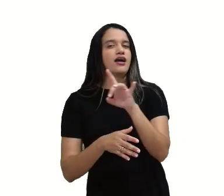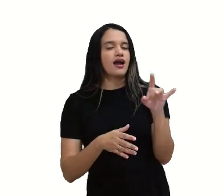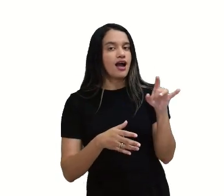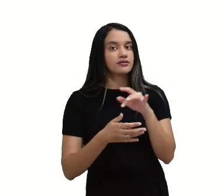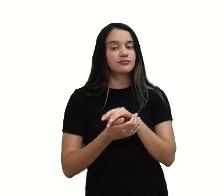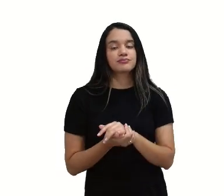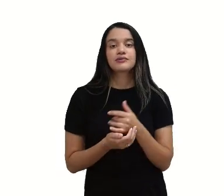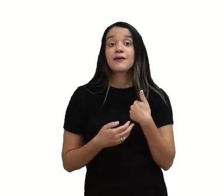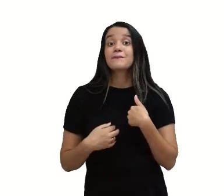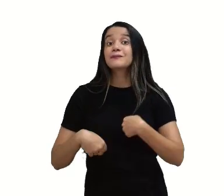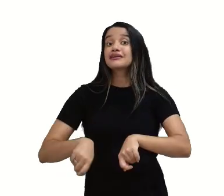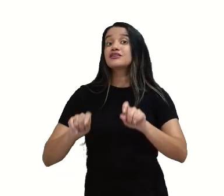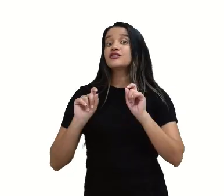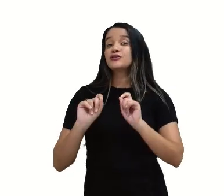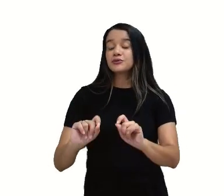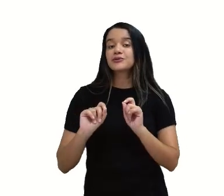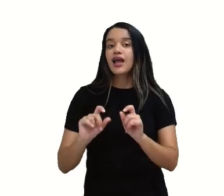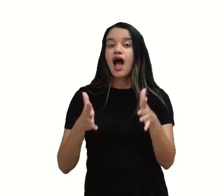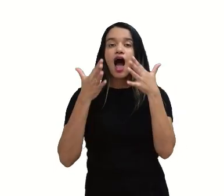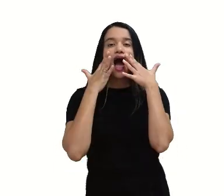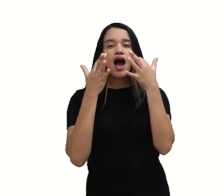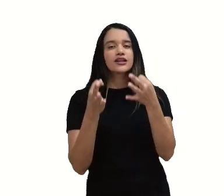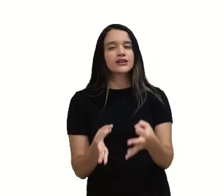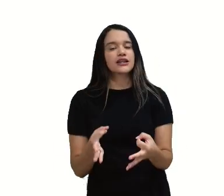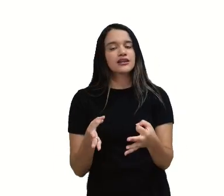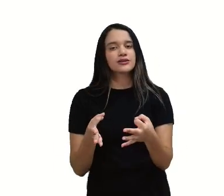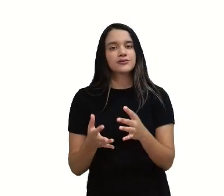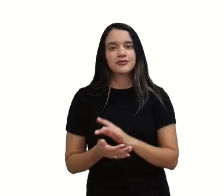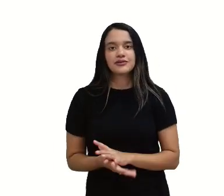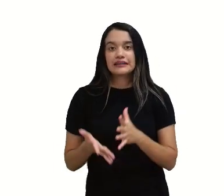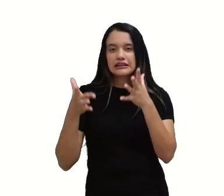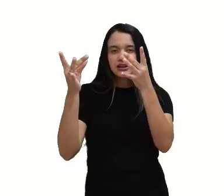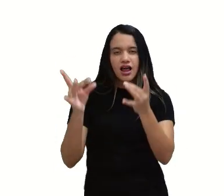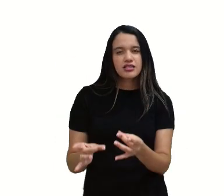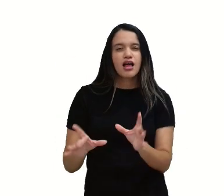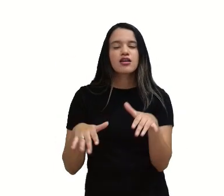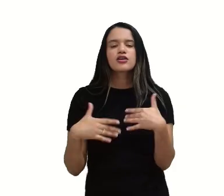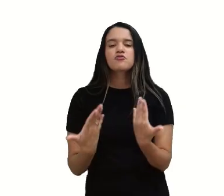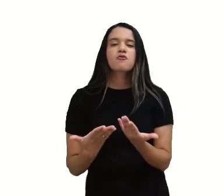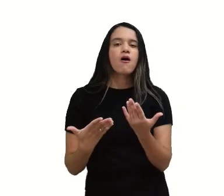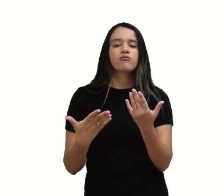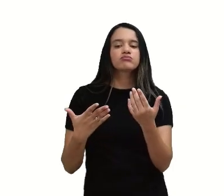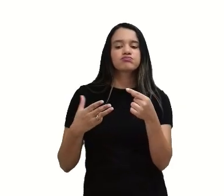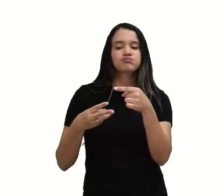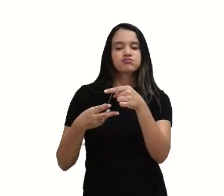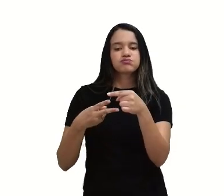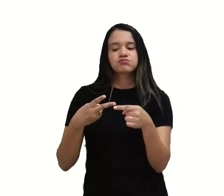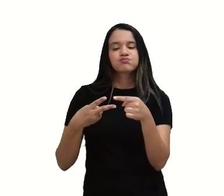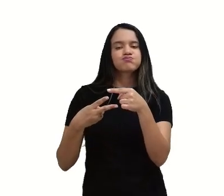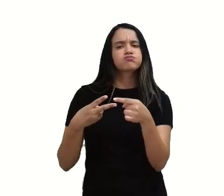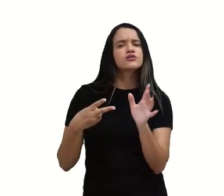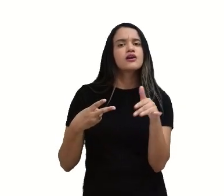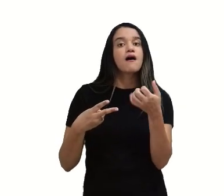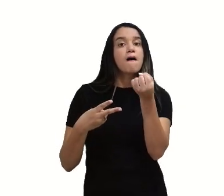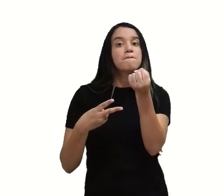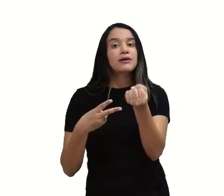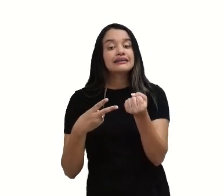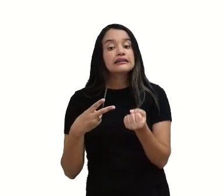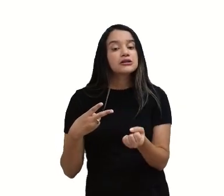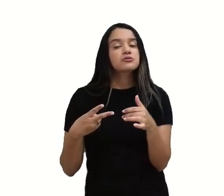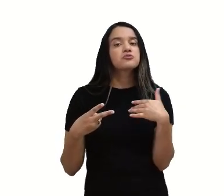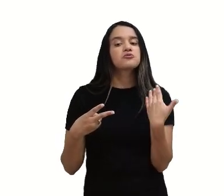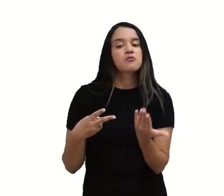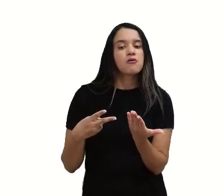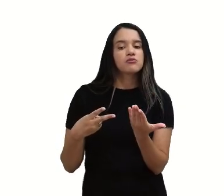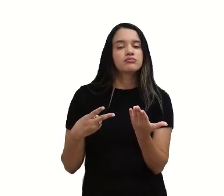pratos. Eu só preciso ficar atento ao seguinte detalhe. Qual desses pratos está mais pesado? O prato que está mais